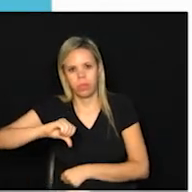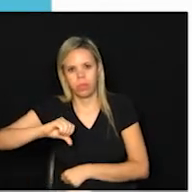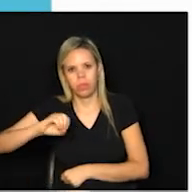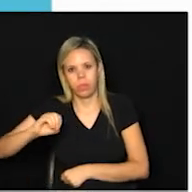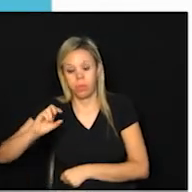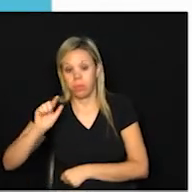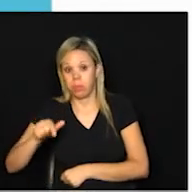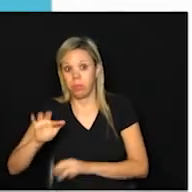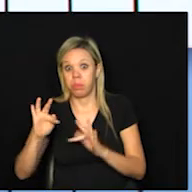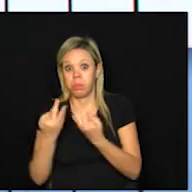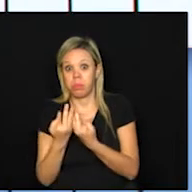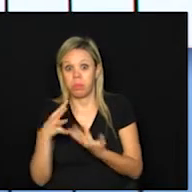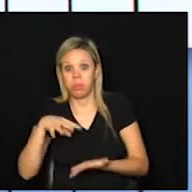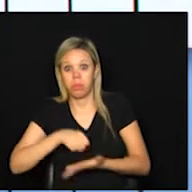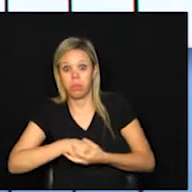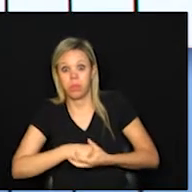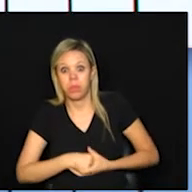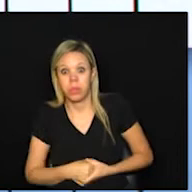mil famílias.